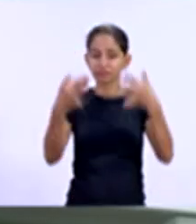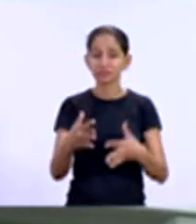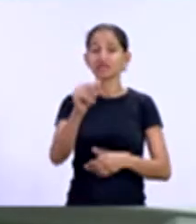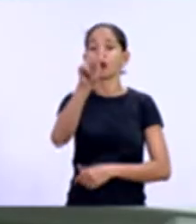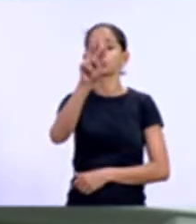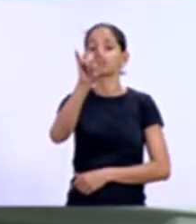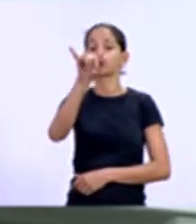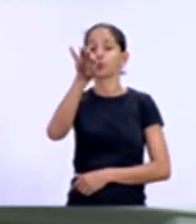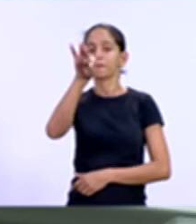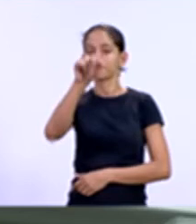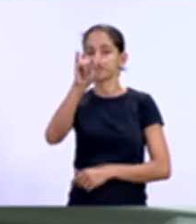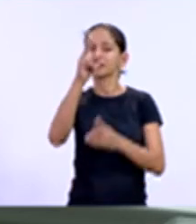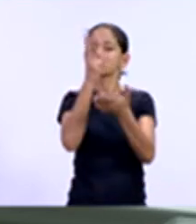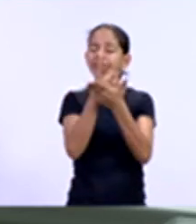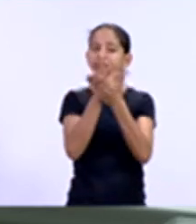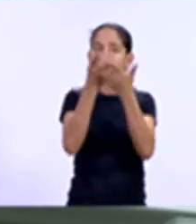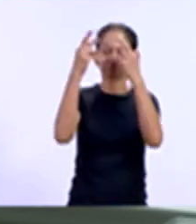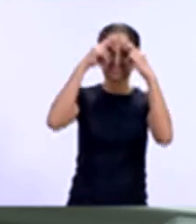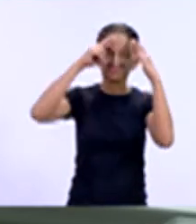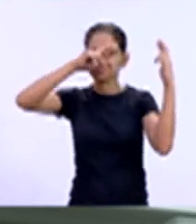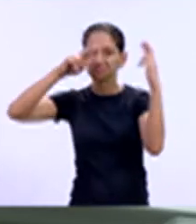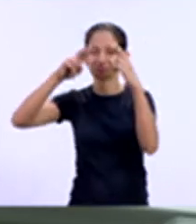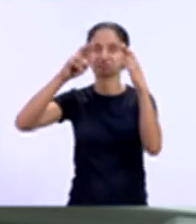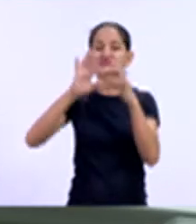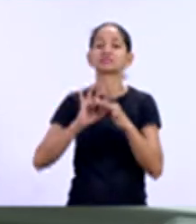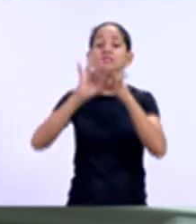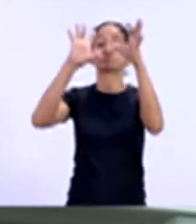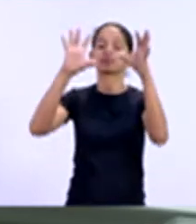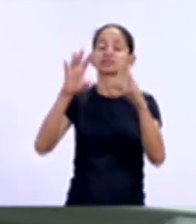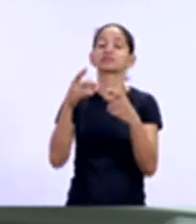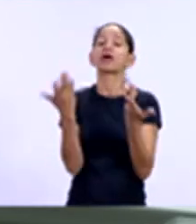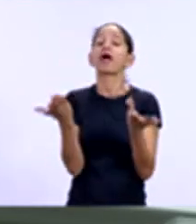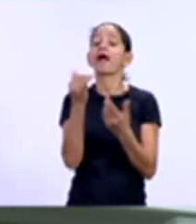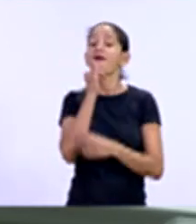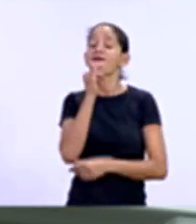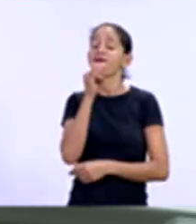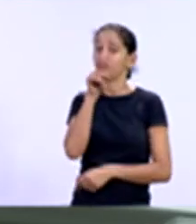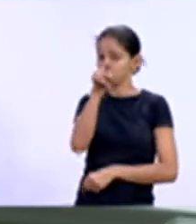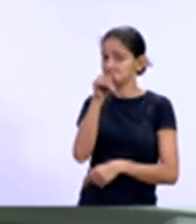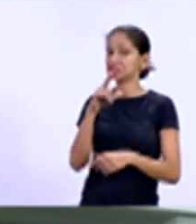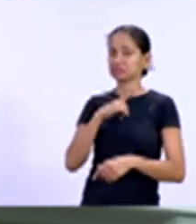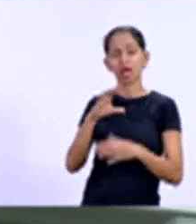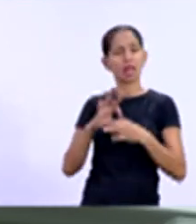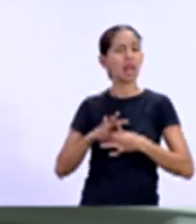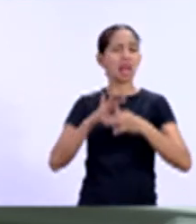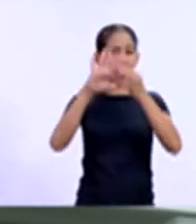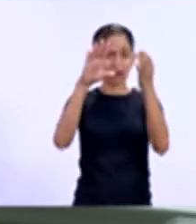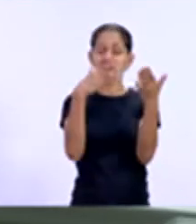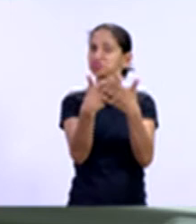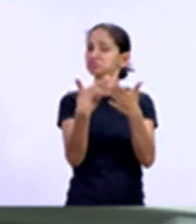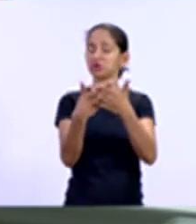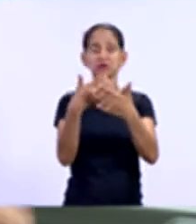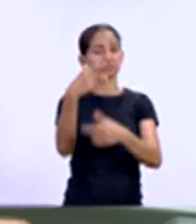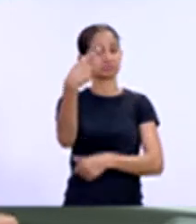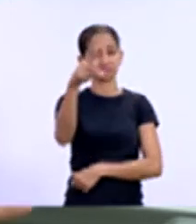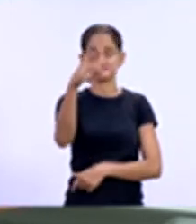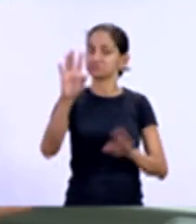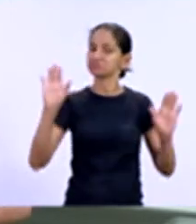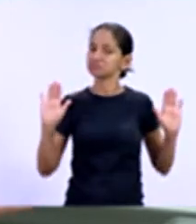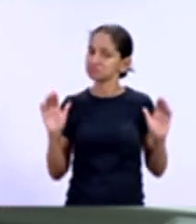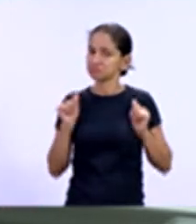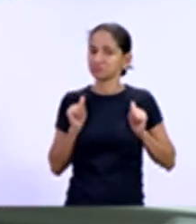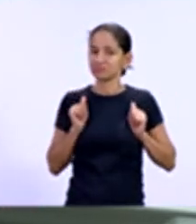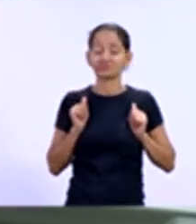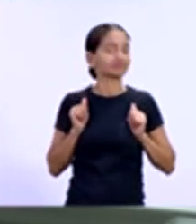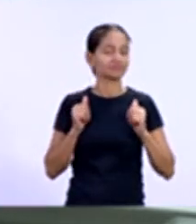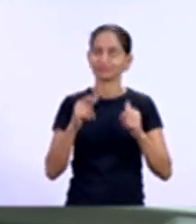é sempre respeitosa da liberdade. Ou seja, você tem a sua liberdade, mas você respeita a liberdade